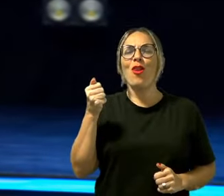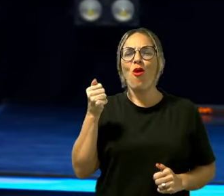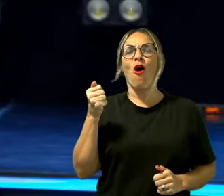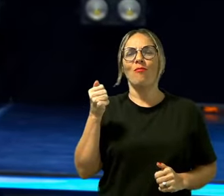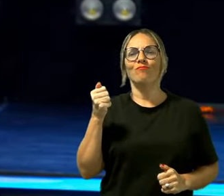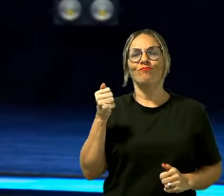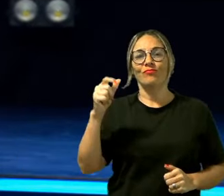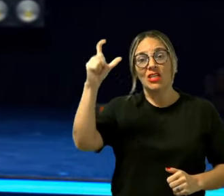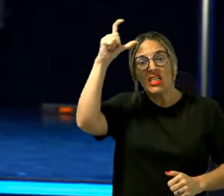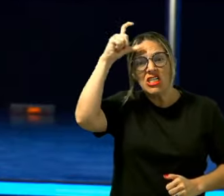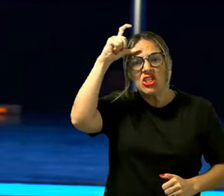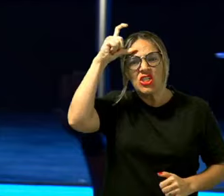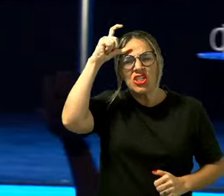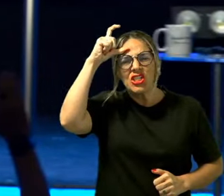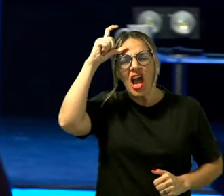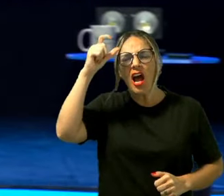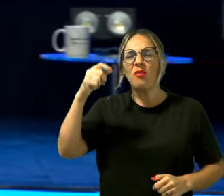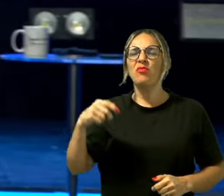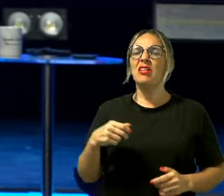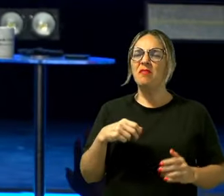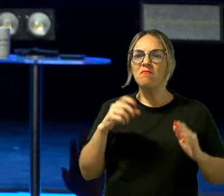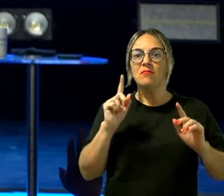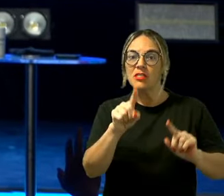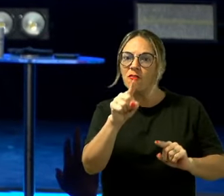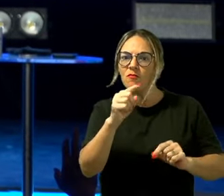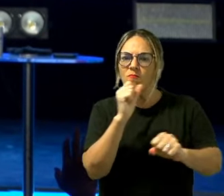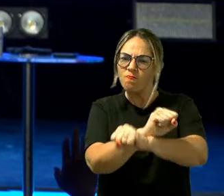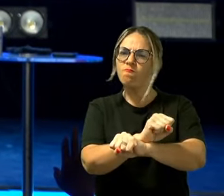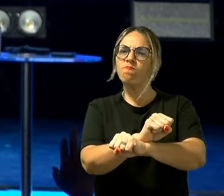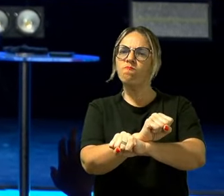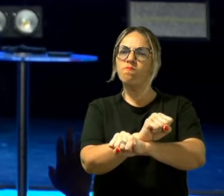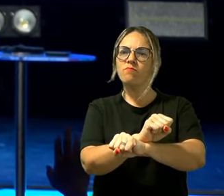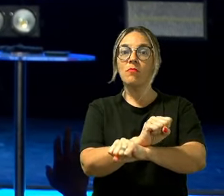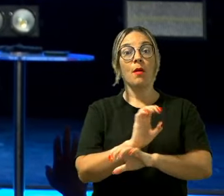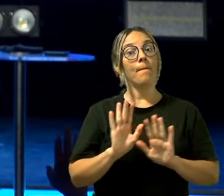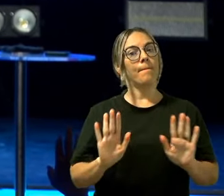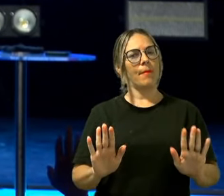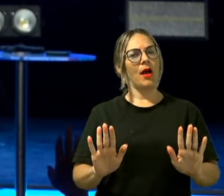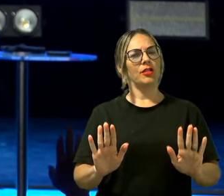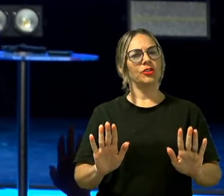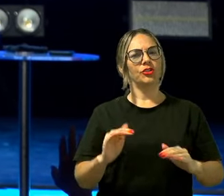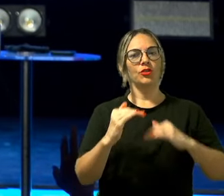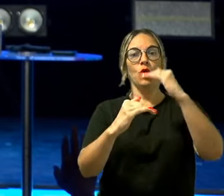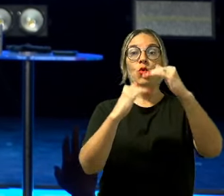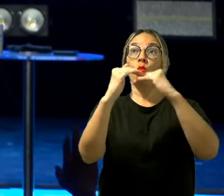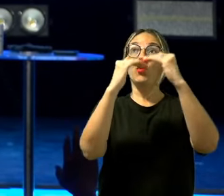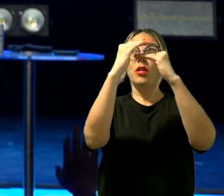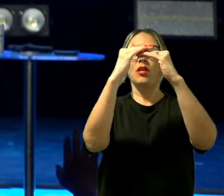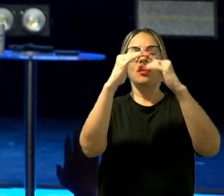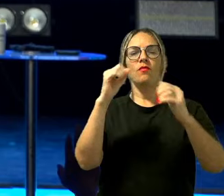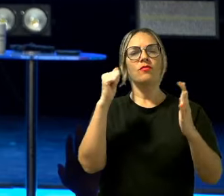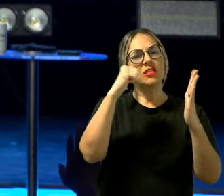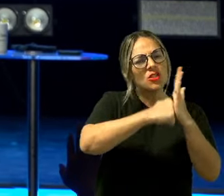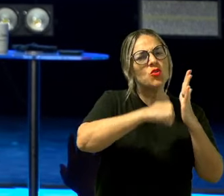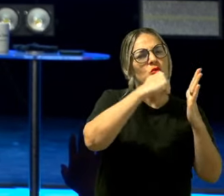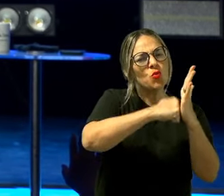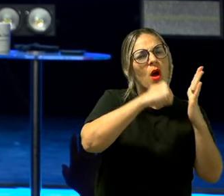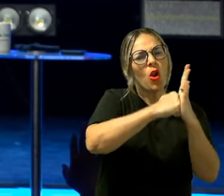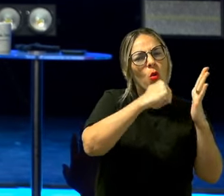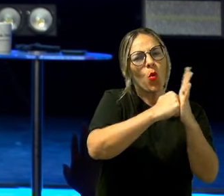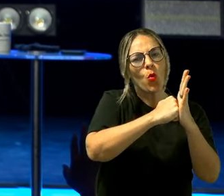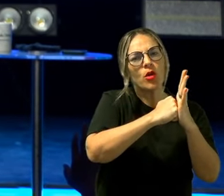jeitos tentar te paralisar, mas não adianta. O nível da sua luta é proporcional ao nível do